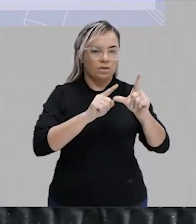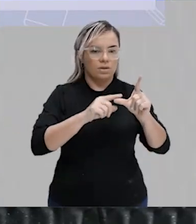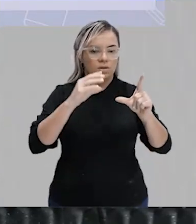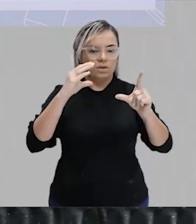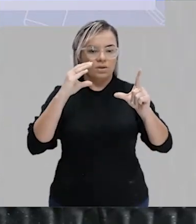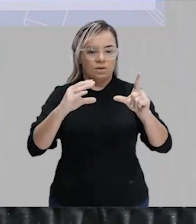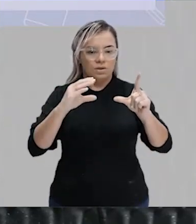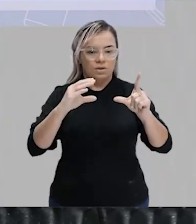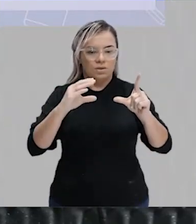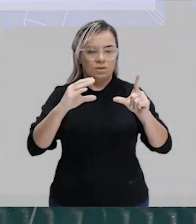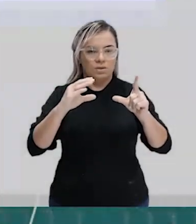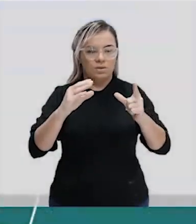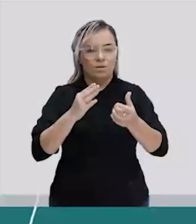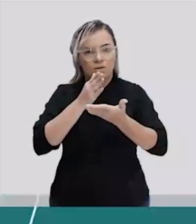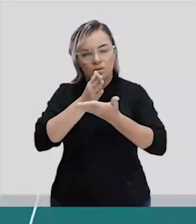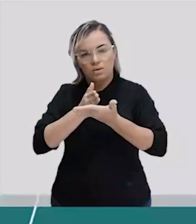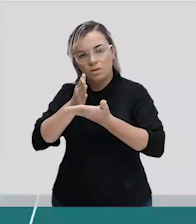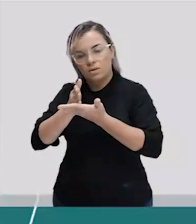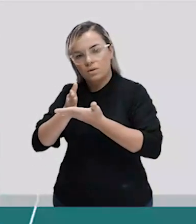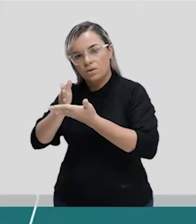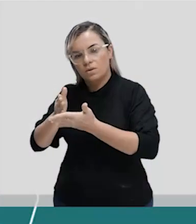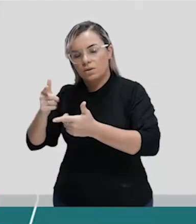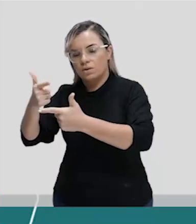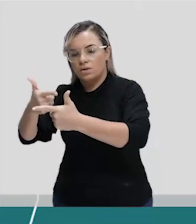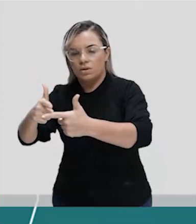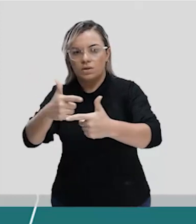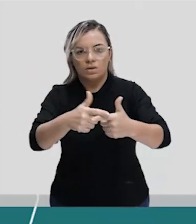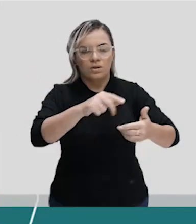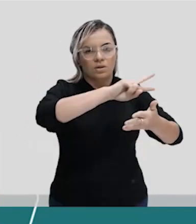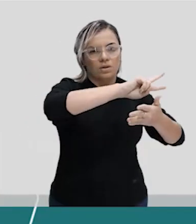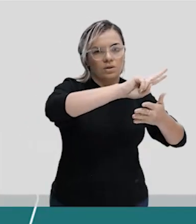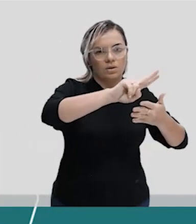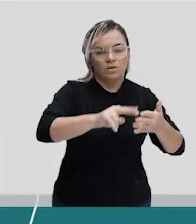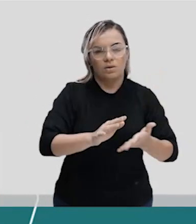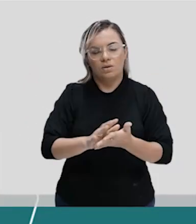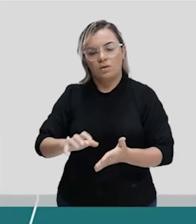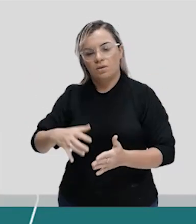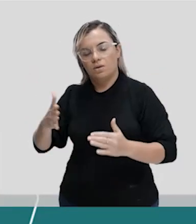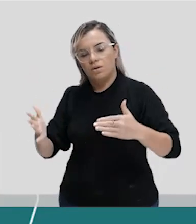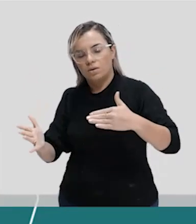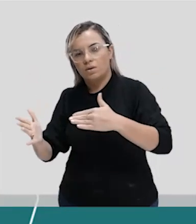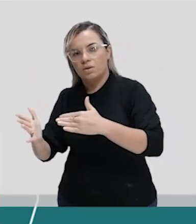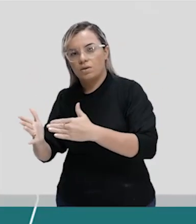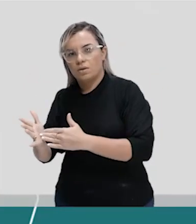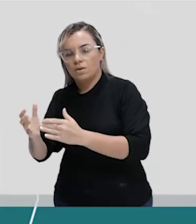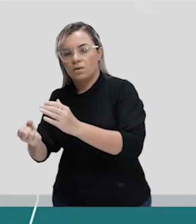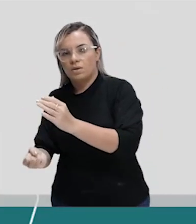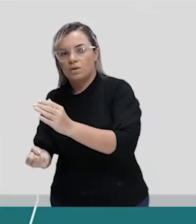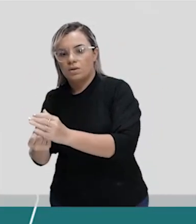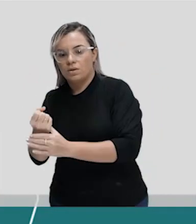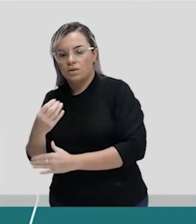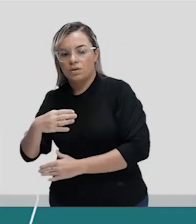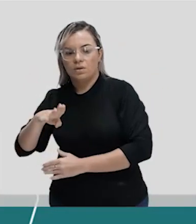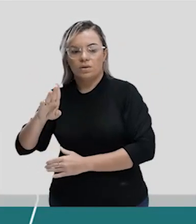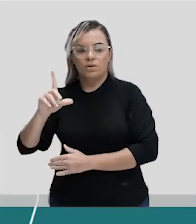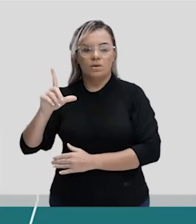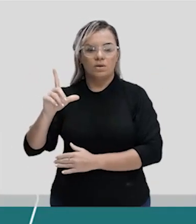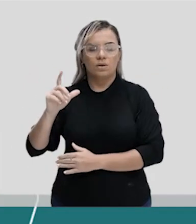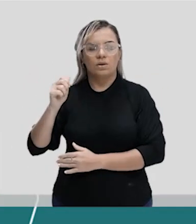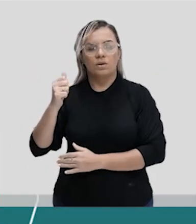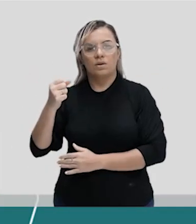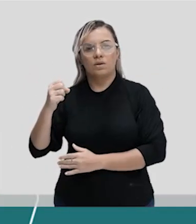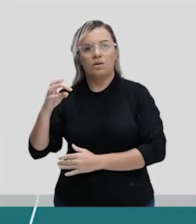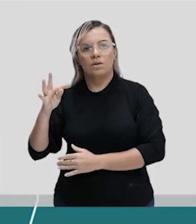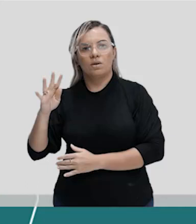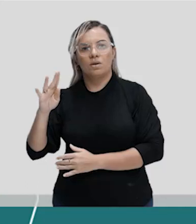C. Então, as diversas divisões que vão acontecer até a formação da blástula ou do